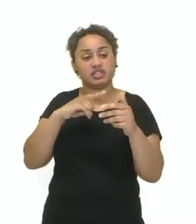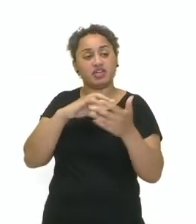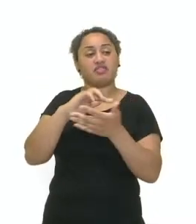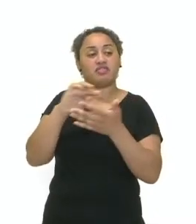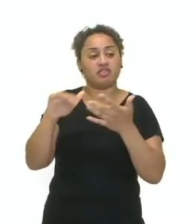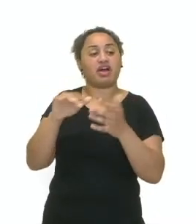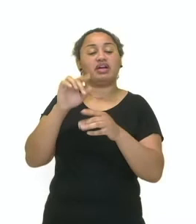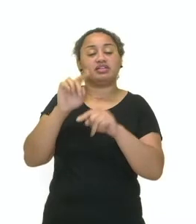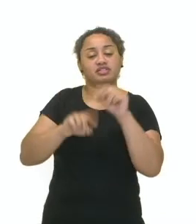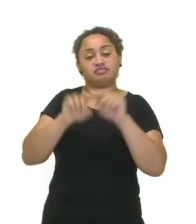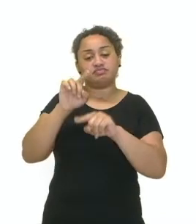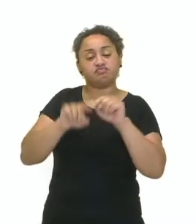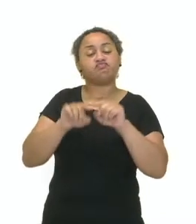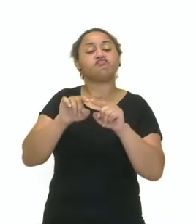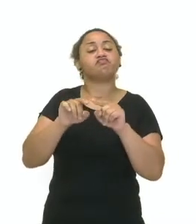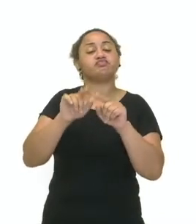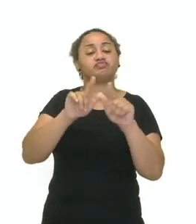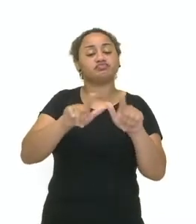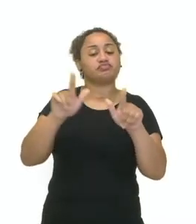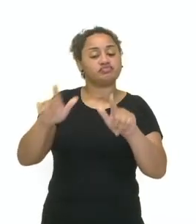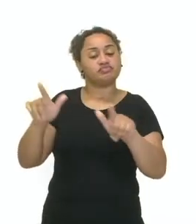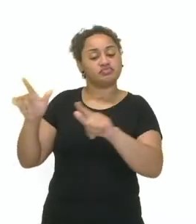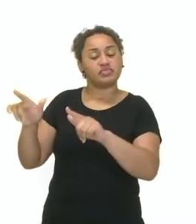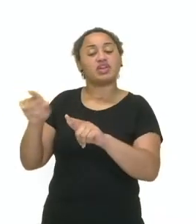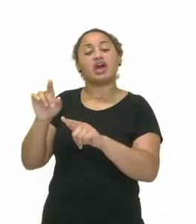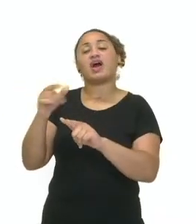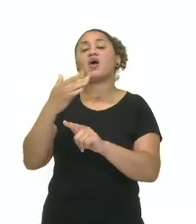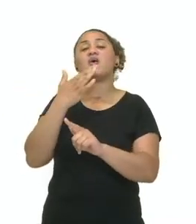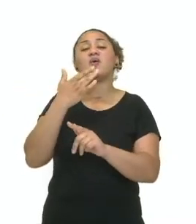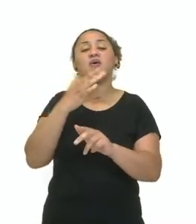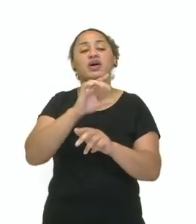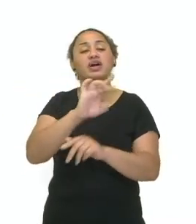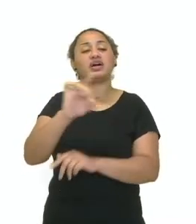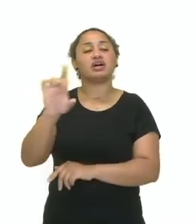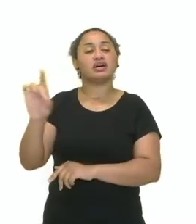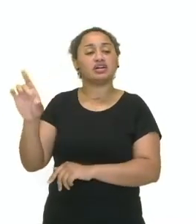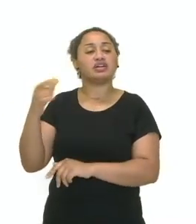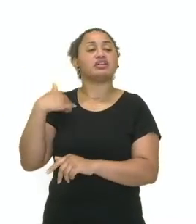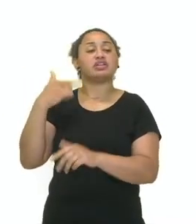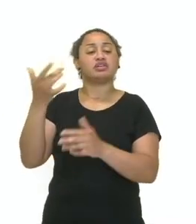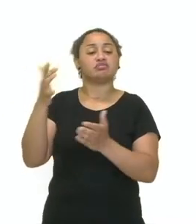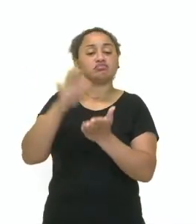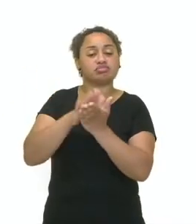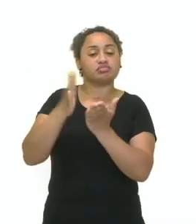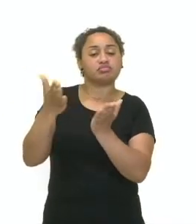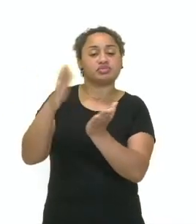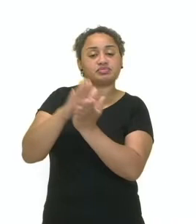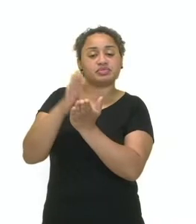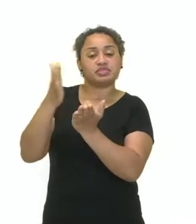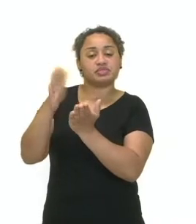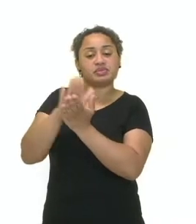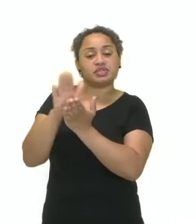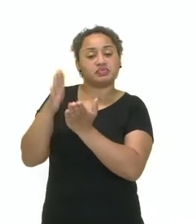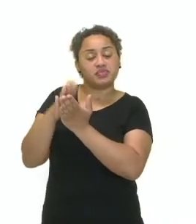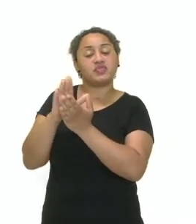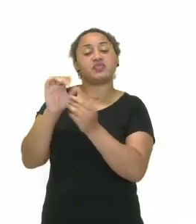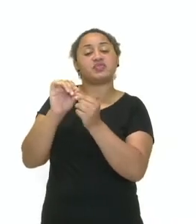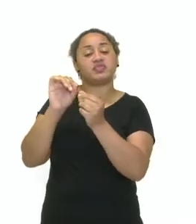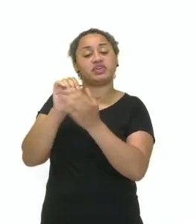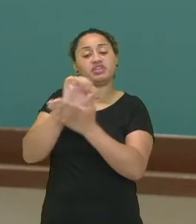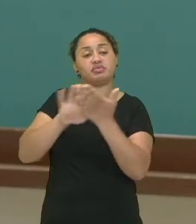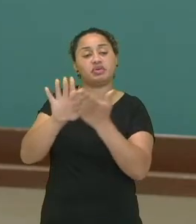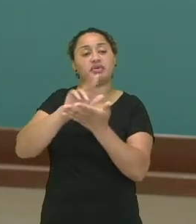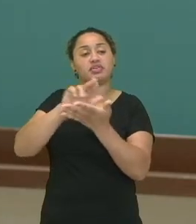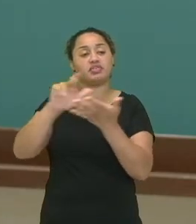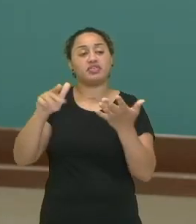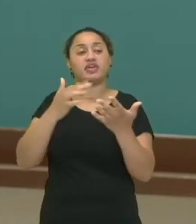várias matrizes, uma para cada cor, né? Impressas através de sobreposições, resultando uma imagem de várias cores,